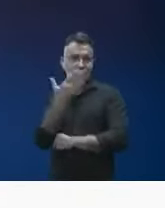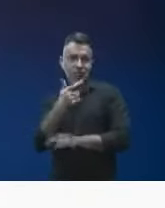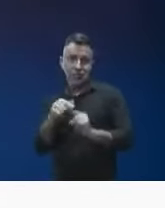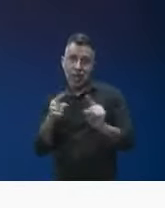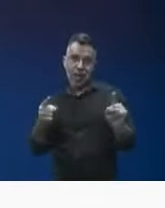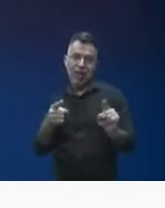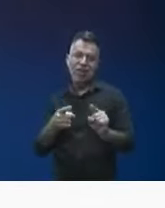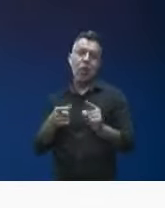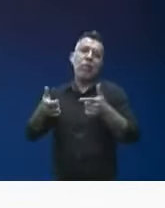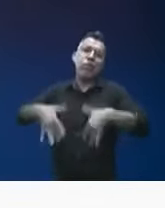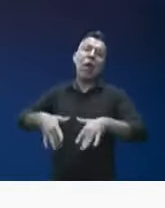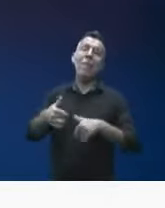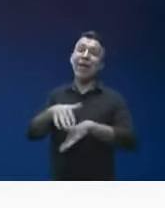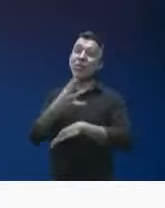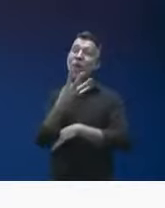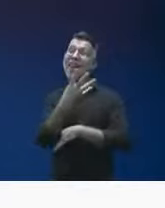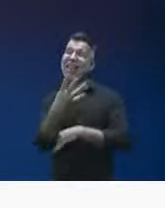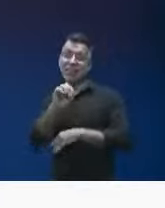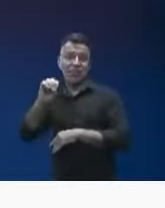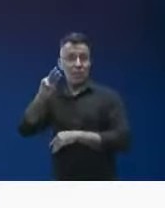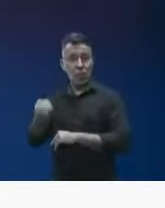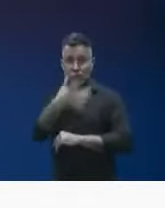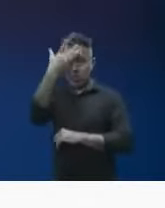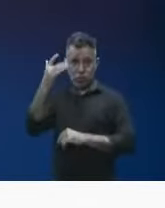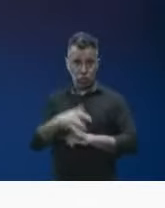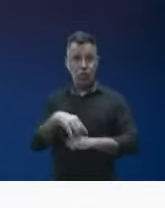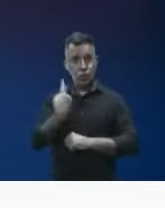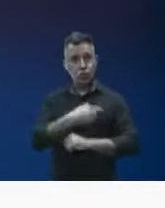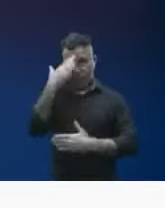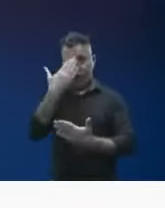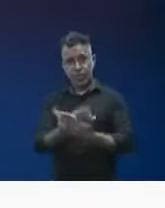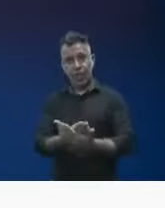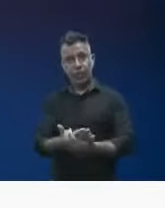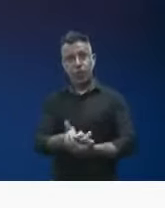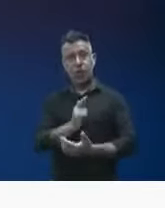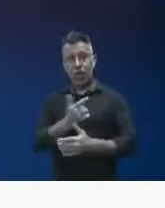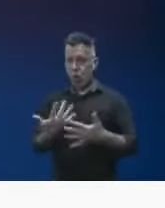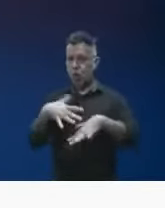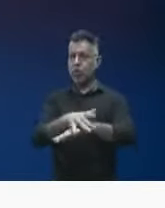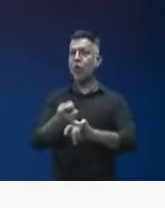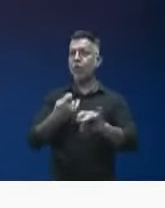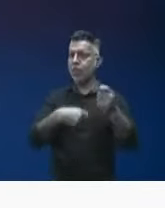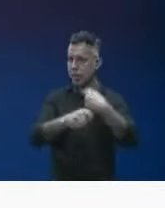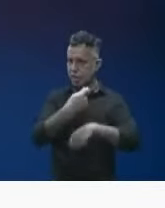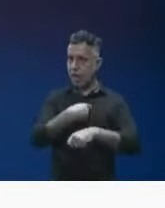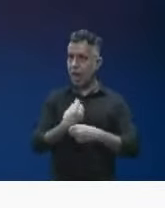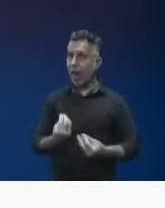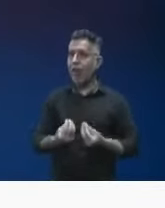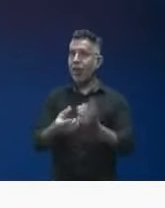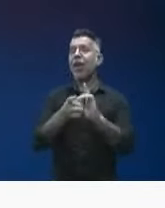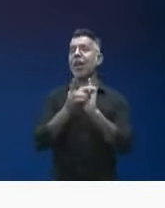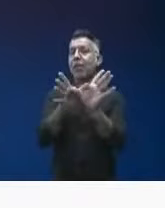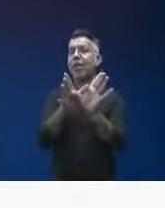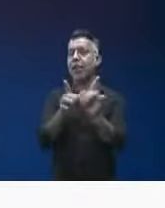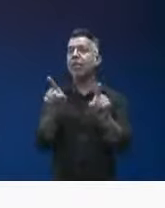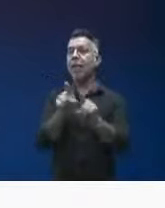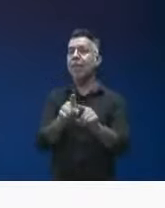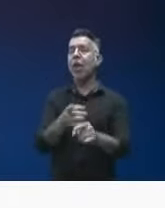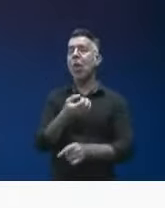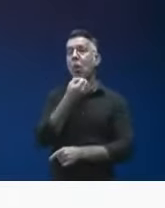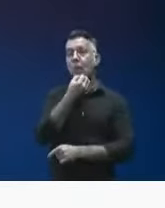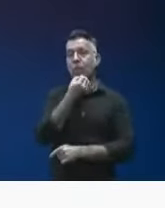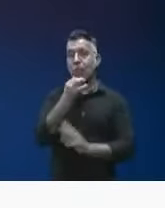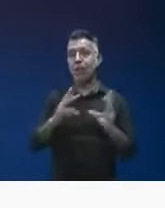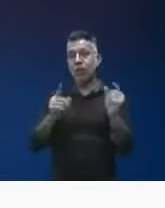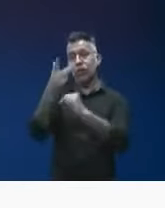hoje são mais de 40 milhões de pessoas. Fala, Hélio. A gente acredita que inclusão financeira é dar liberdade e